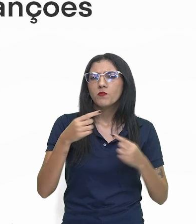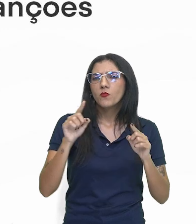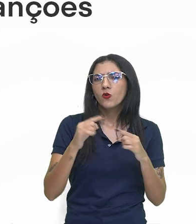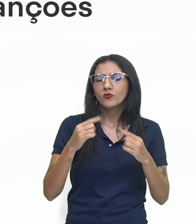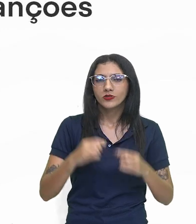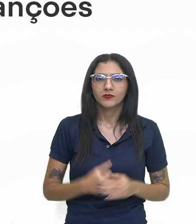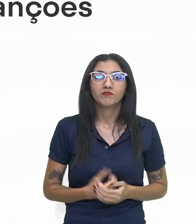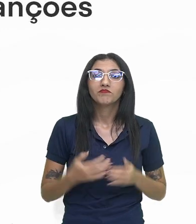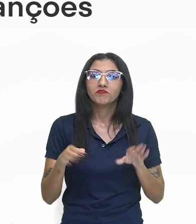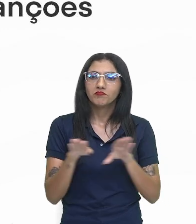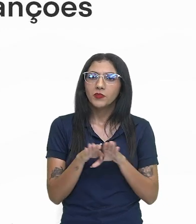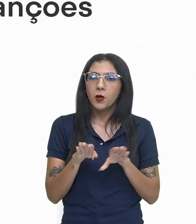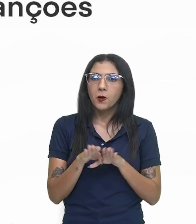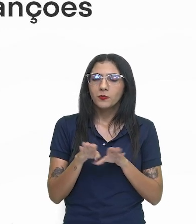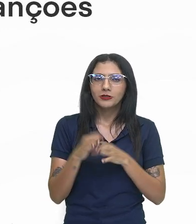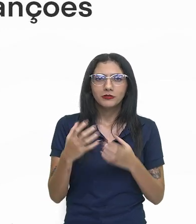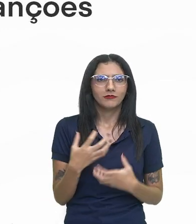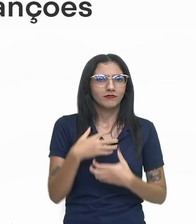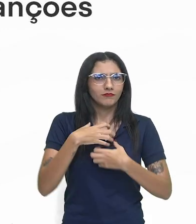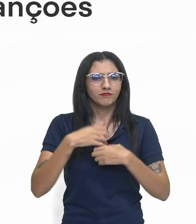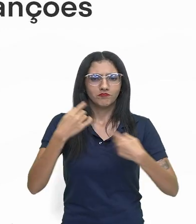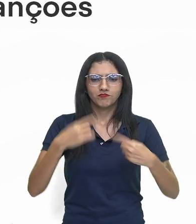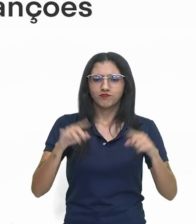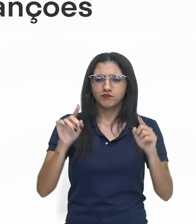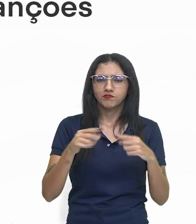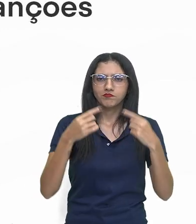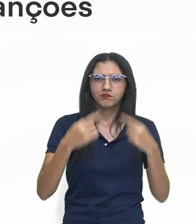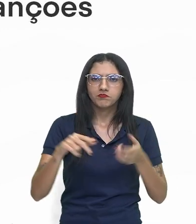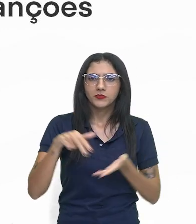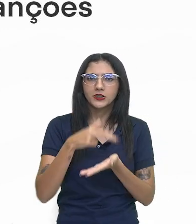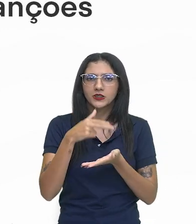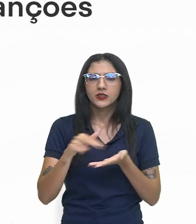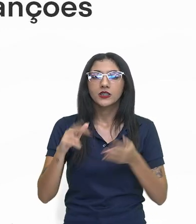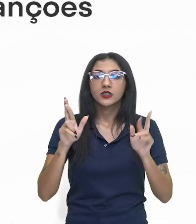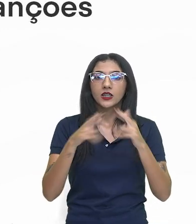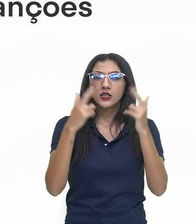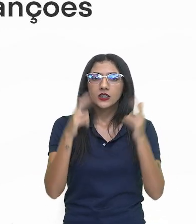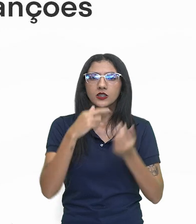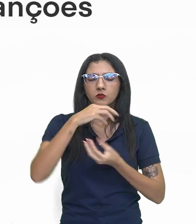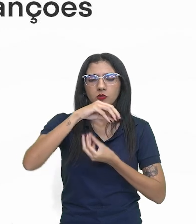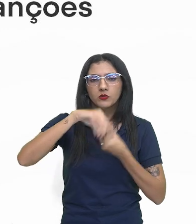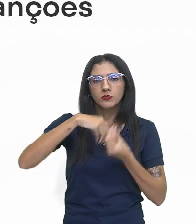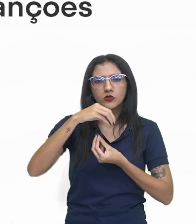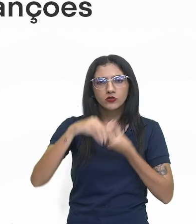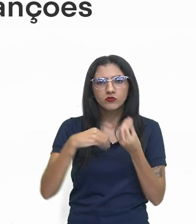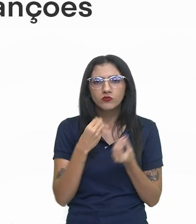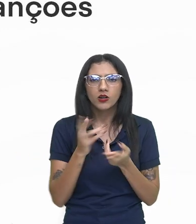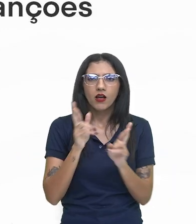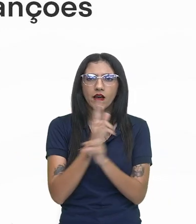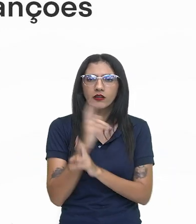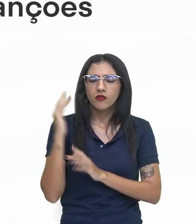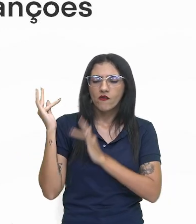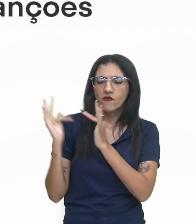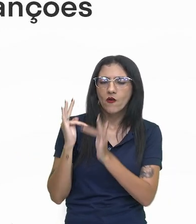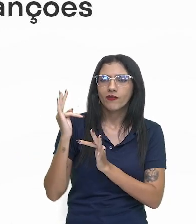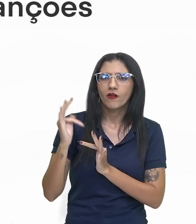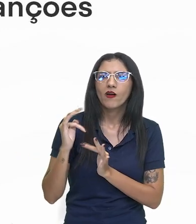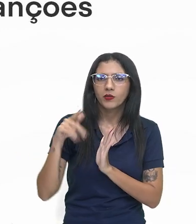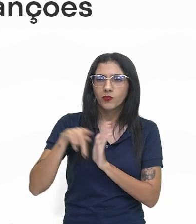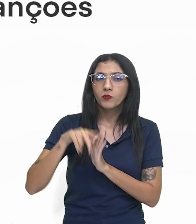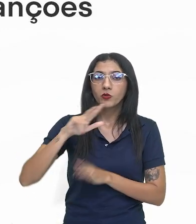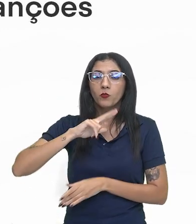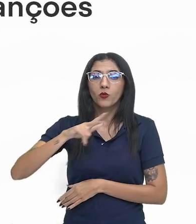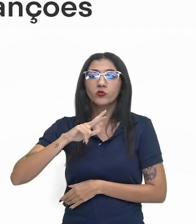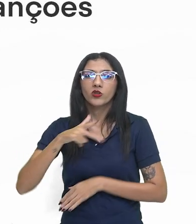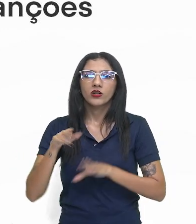música ela vai ser vibrante e contagiante, marcada por ritmos que mesclam elementos do folclore português